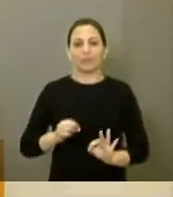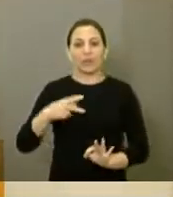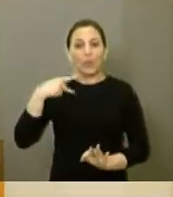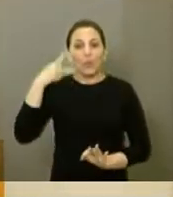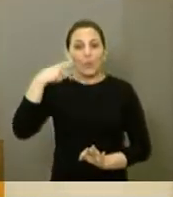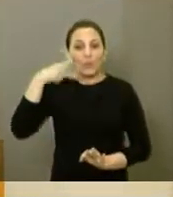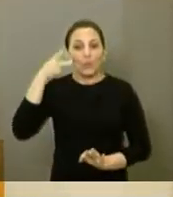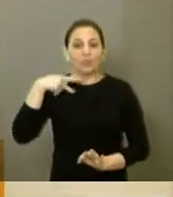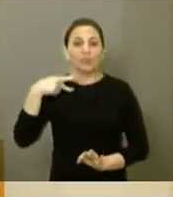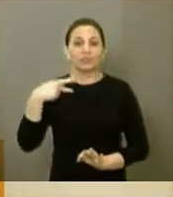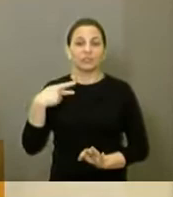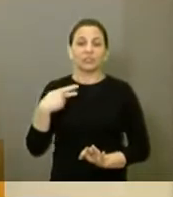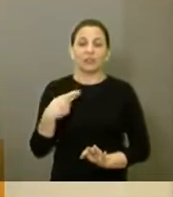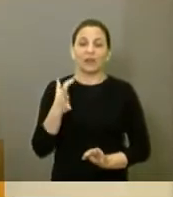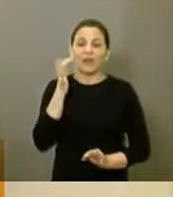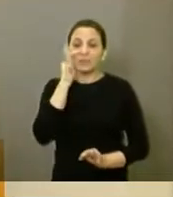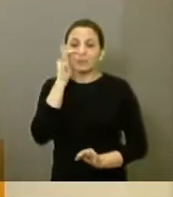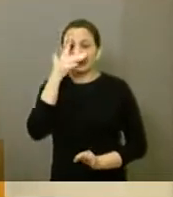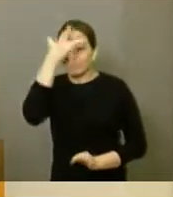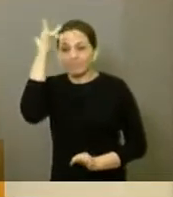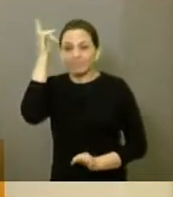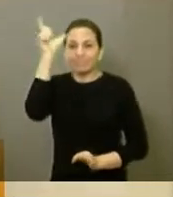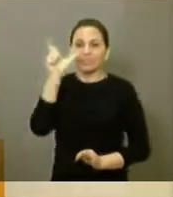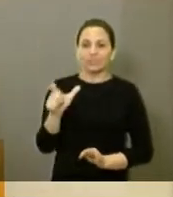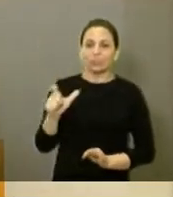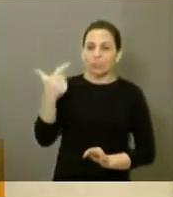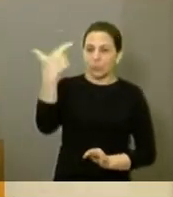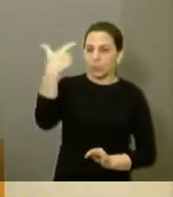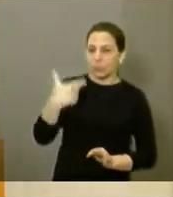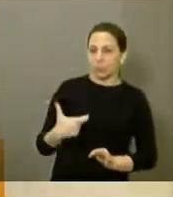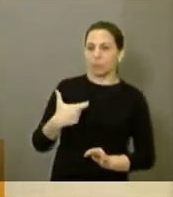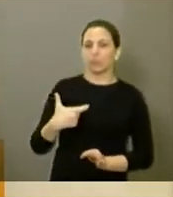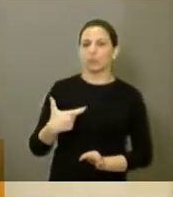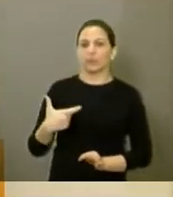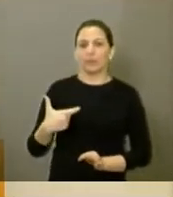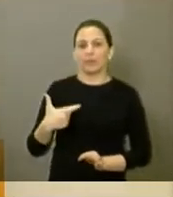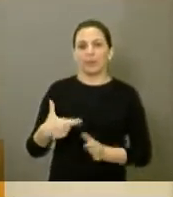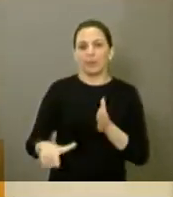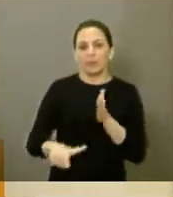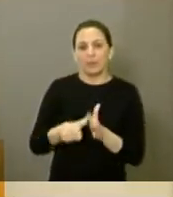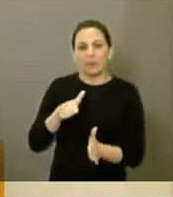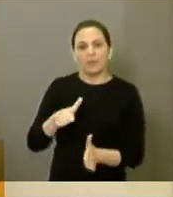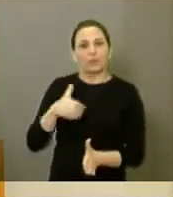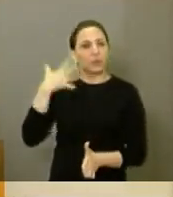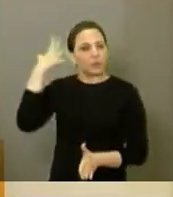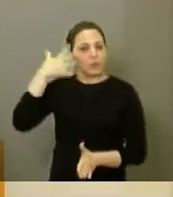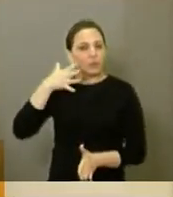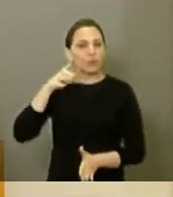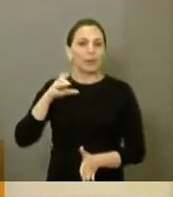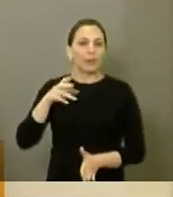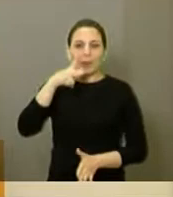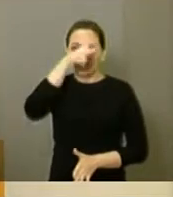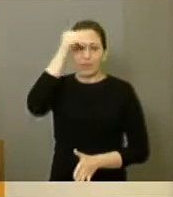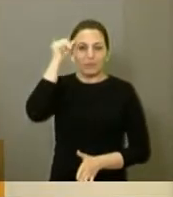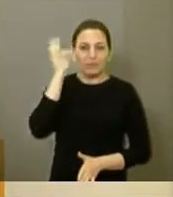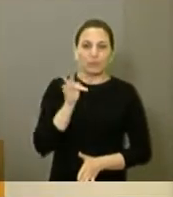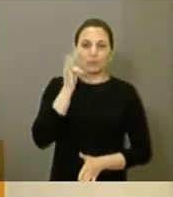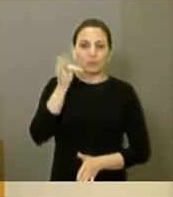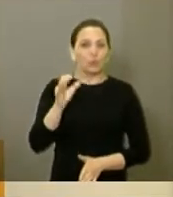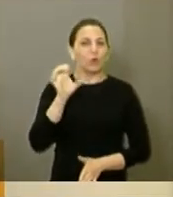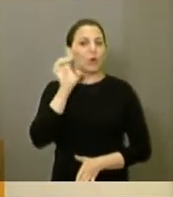retome o encantamento das pessoas essa foi a tônica do primeiro discurso na coletiva do prefeito edinho de